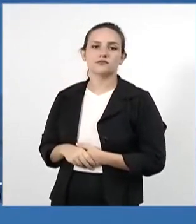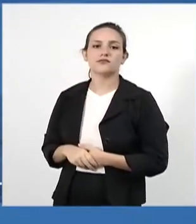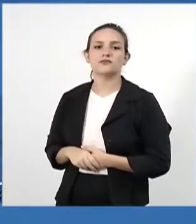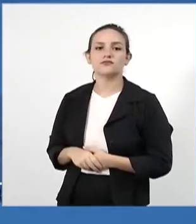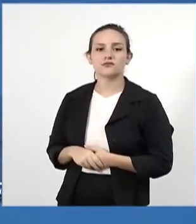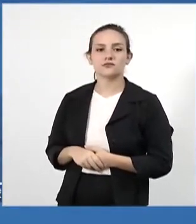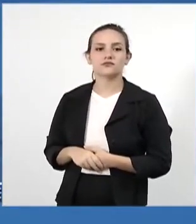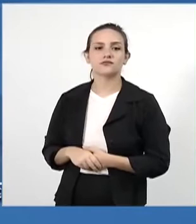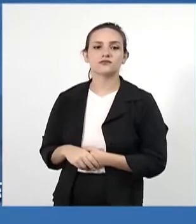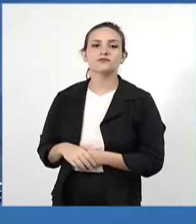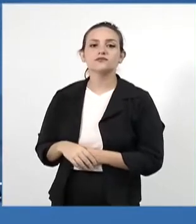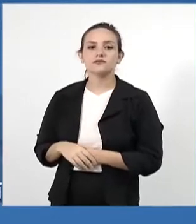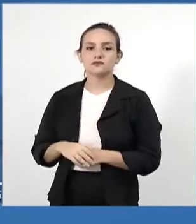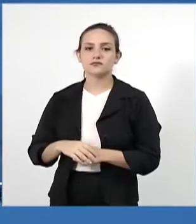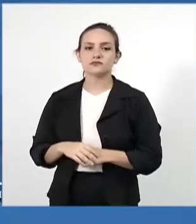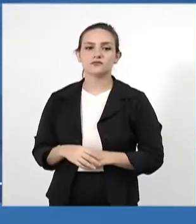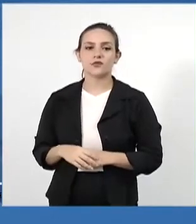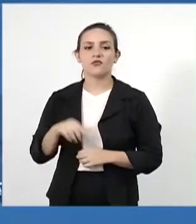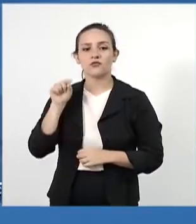colocado com muita